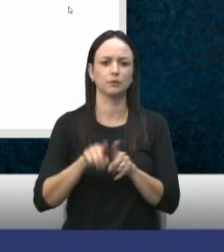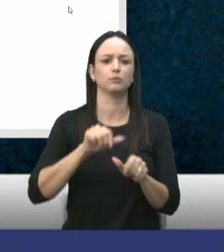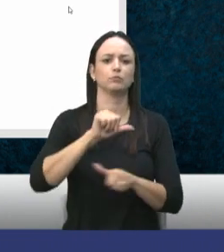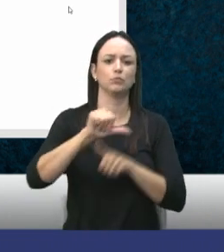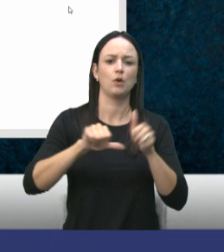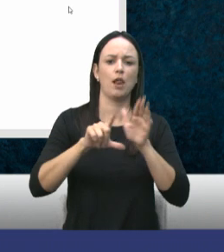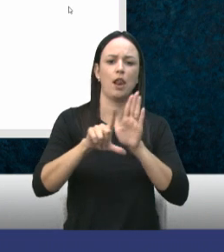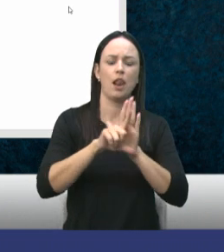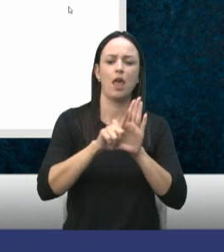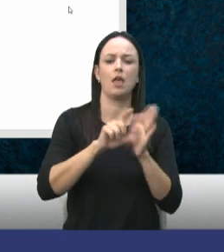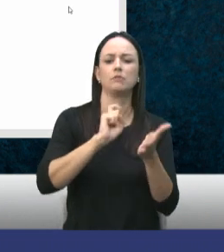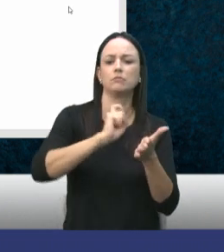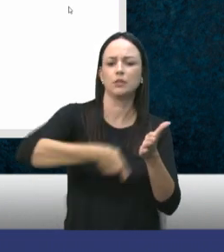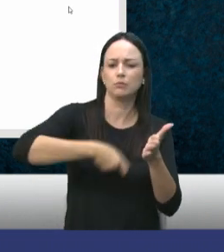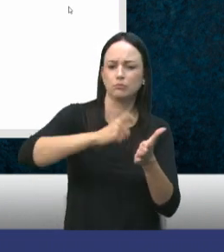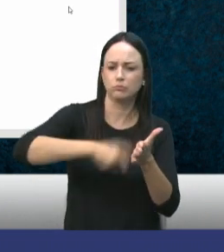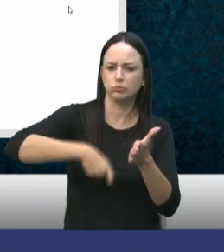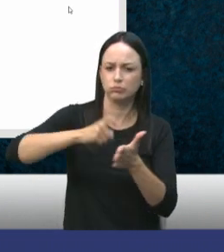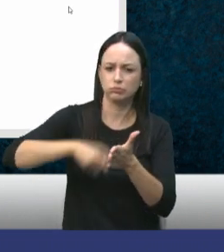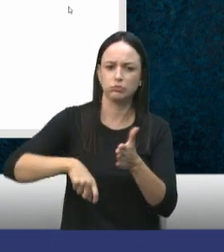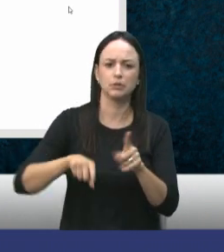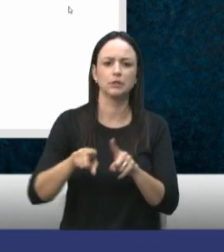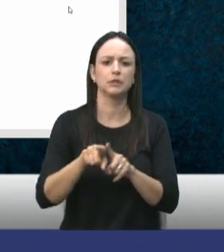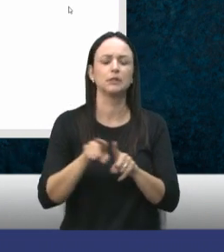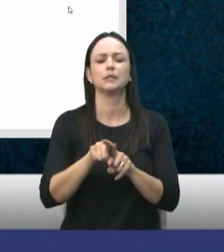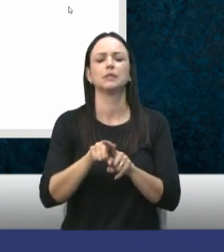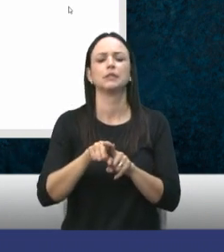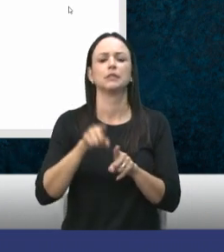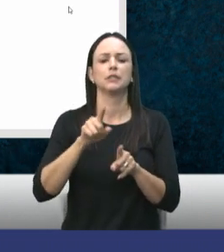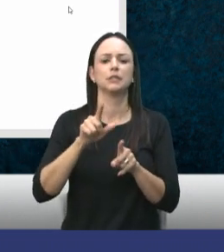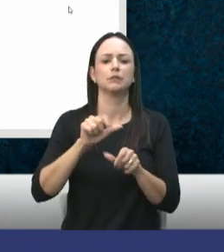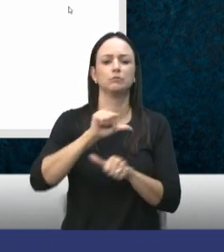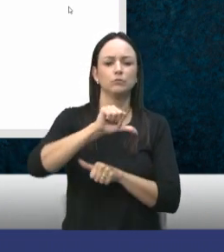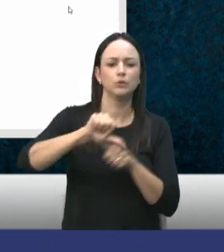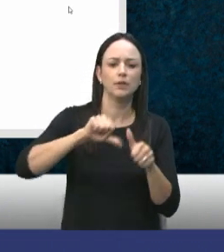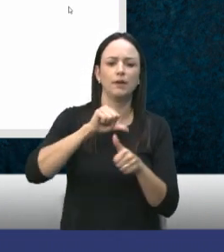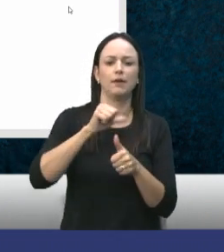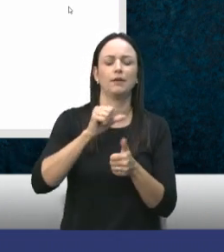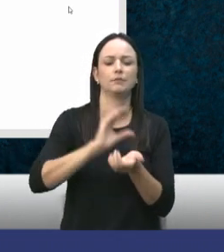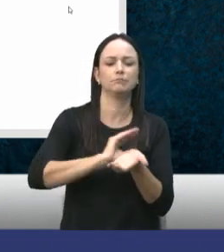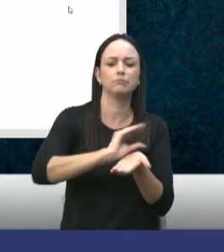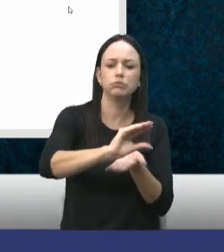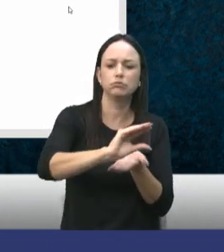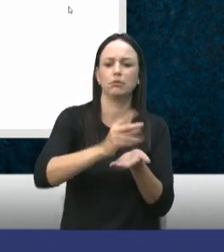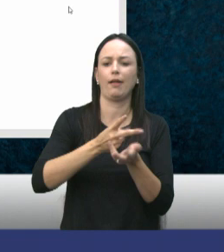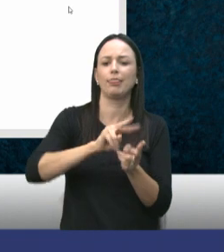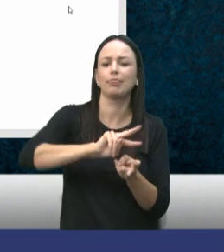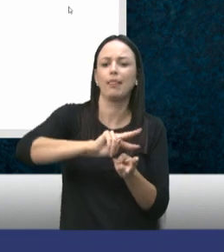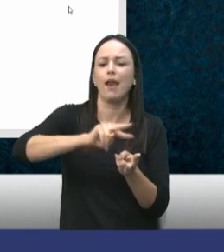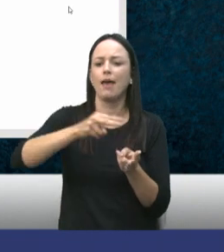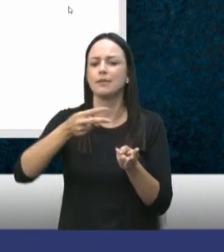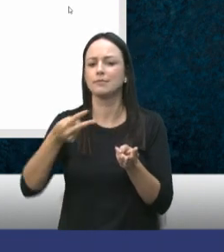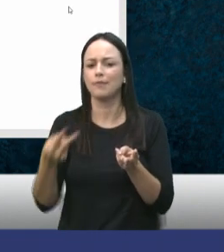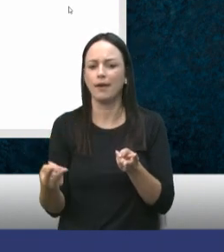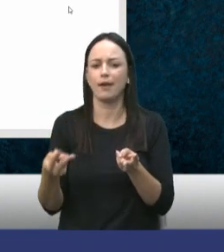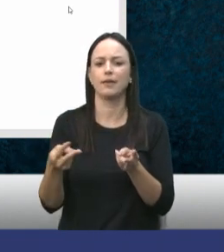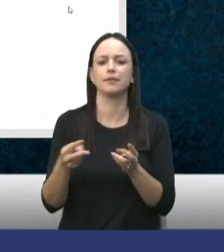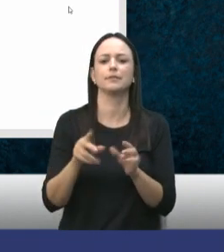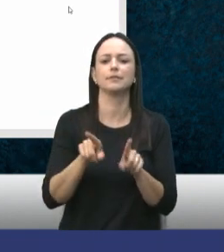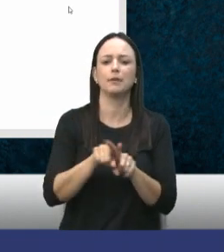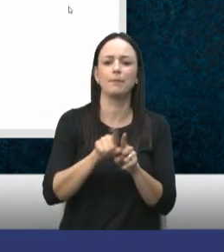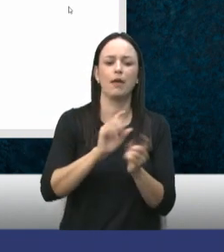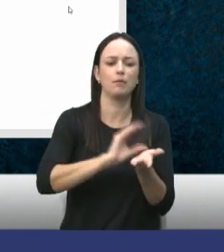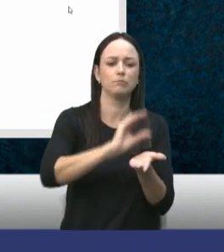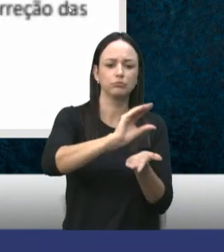tributária e renúncia de receitas, transposições, transferências e remanejamento de dotações.